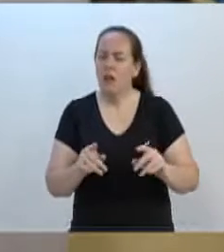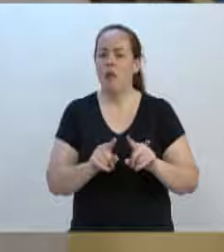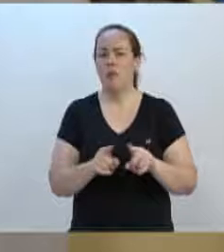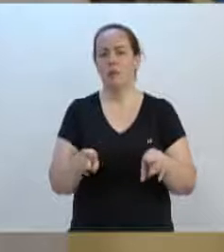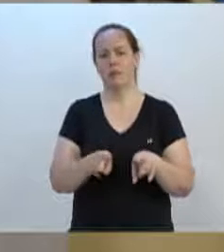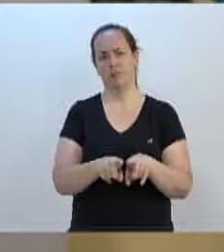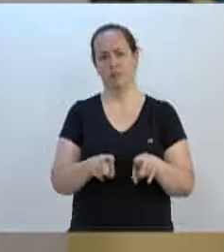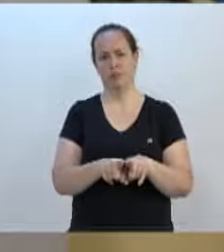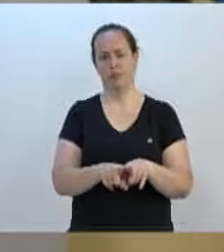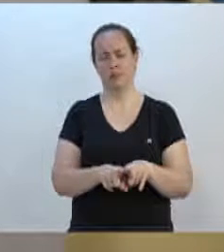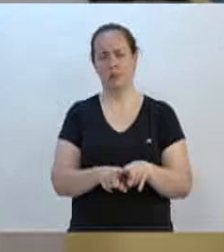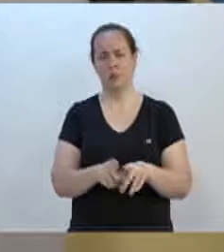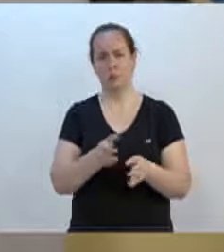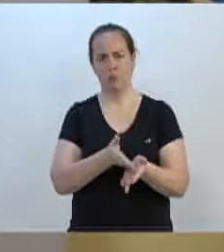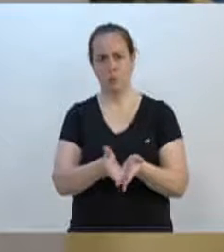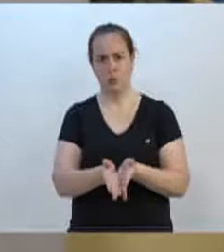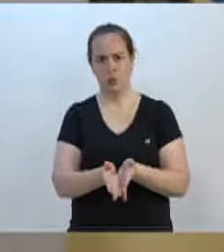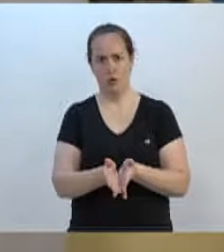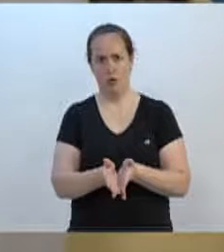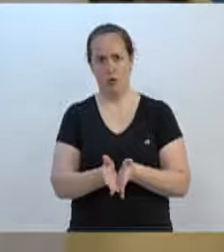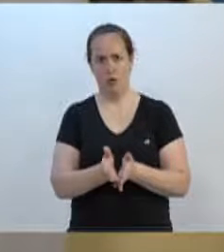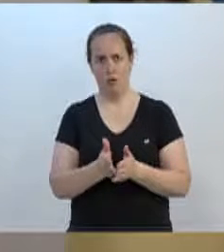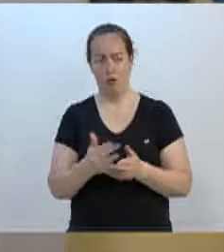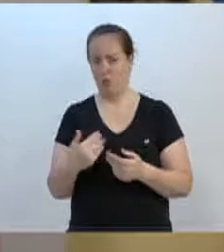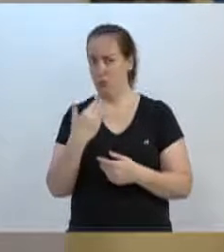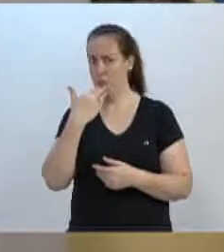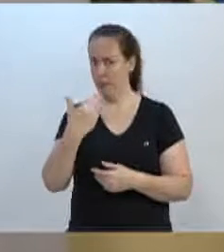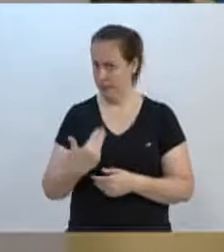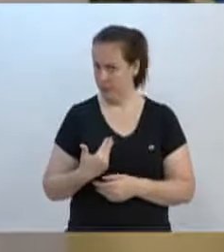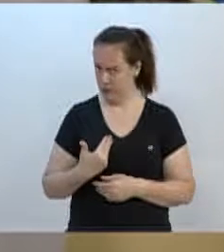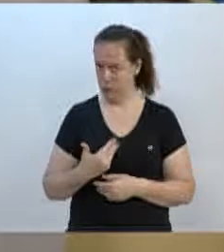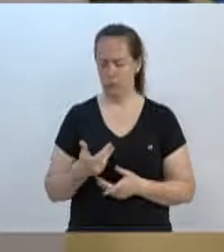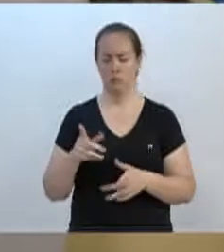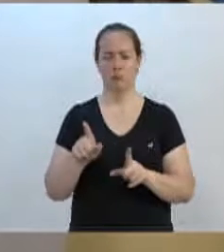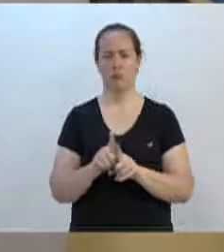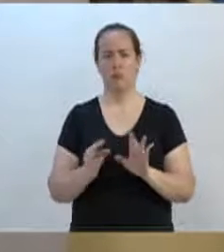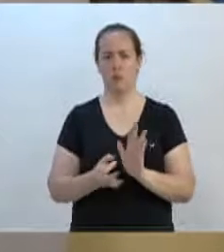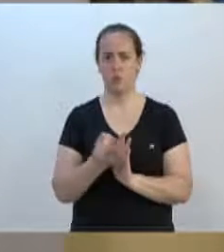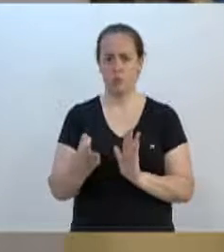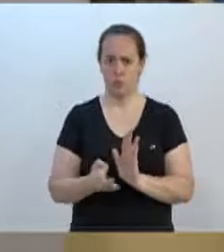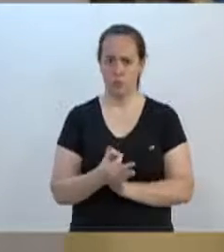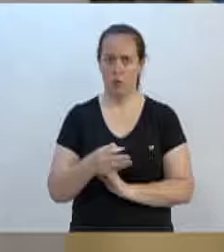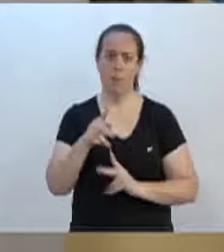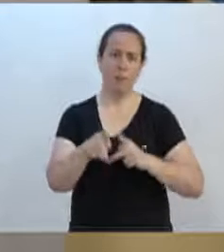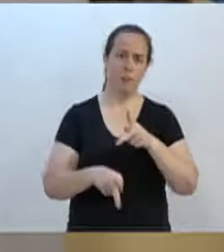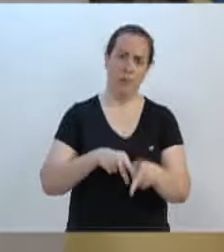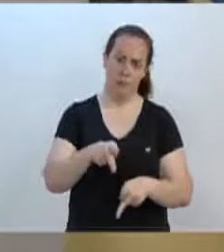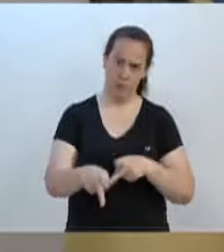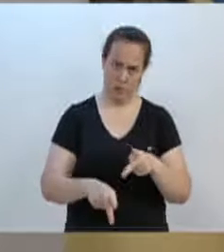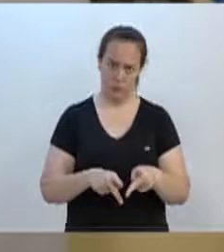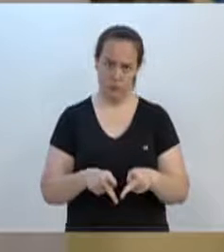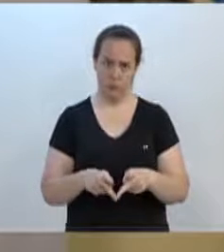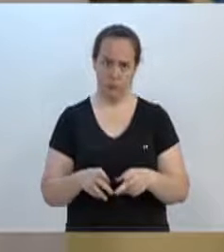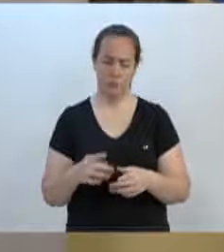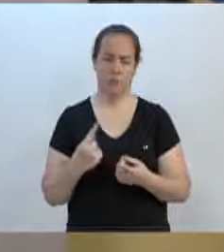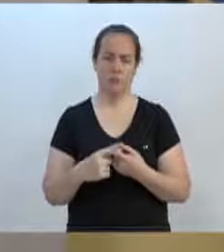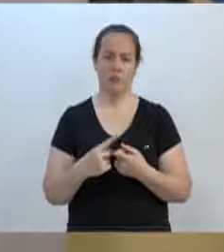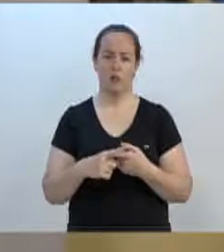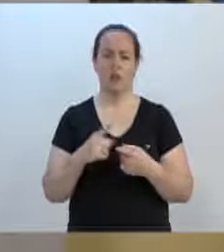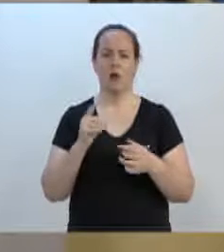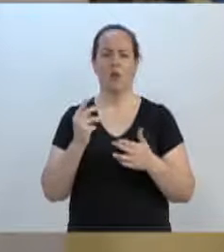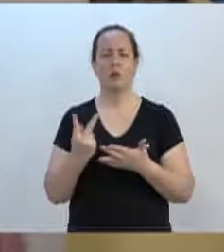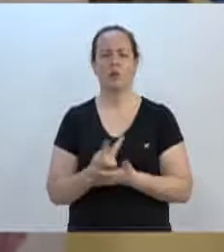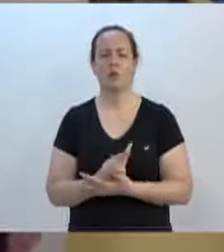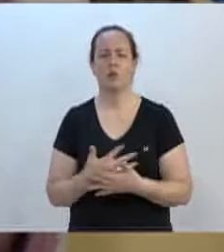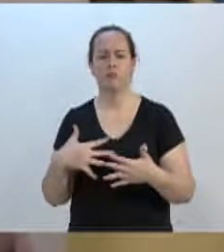também nasceu de uma solicitação, de uma sugestão da população, em virtude de um acidente